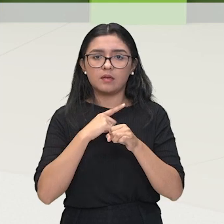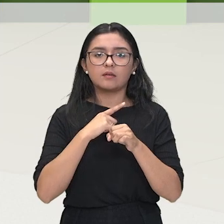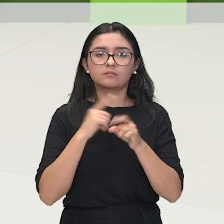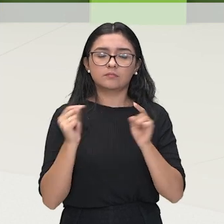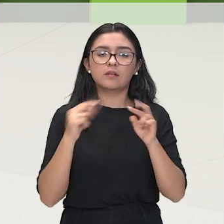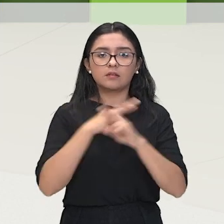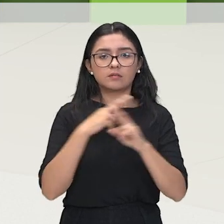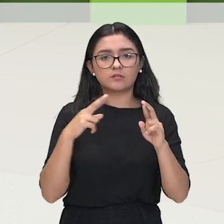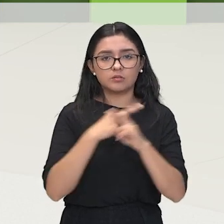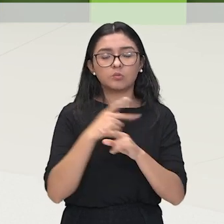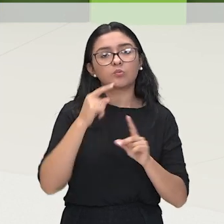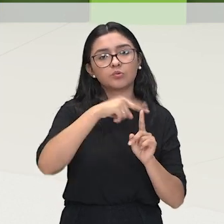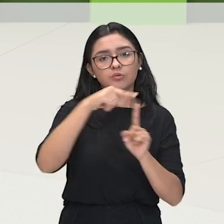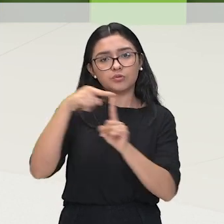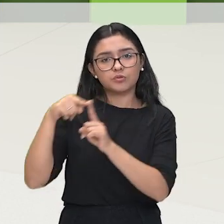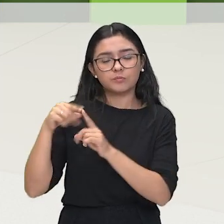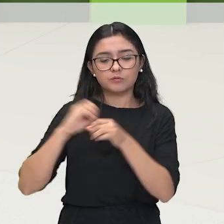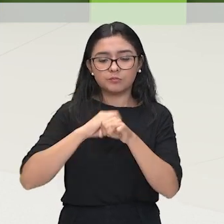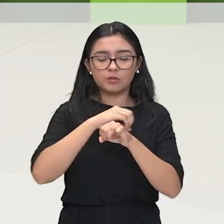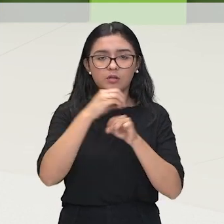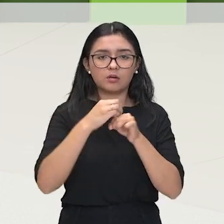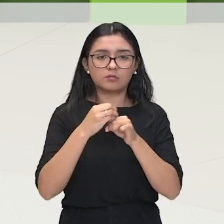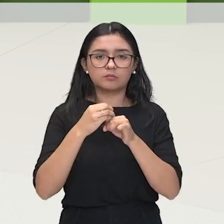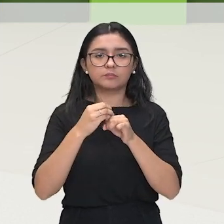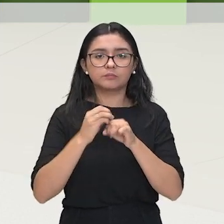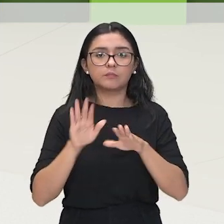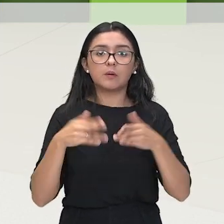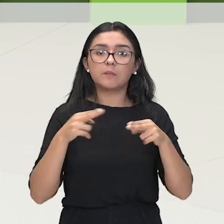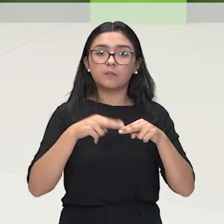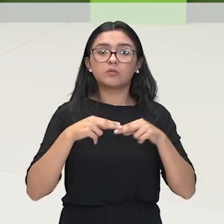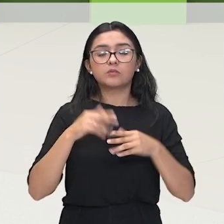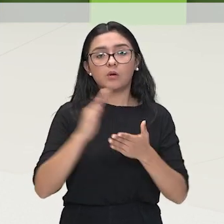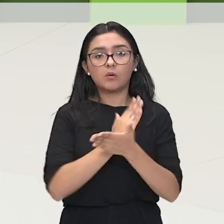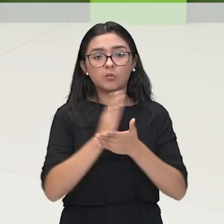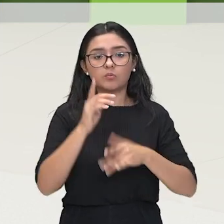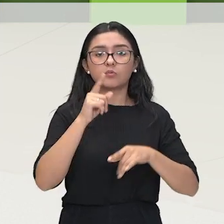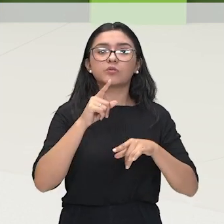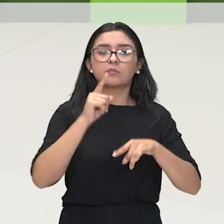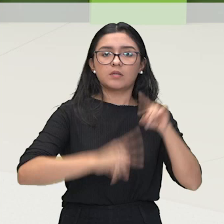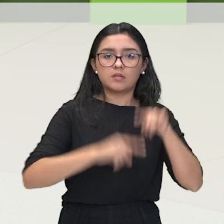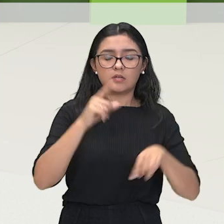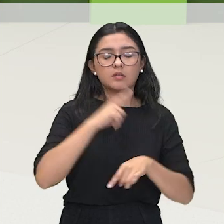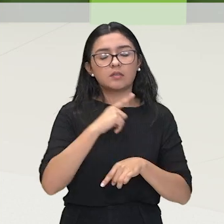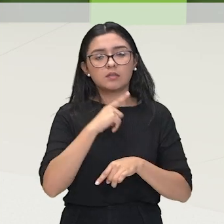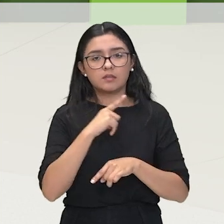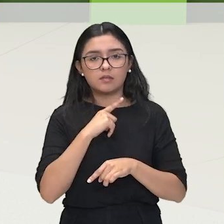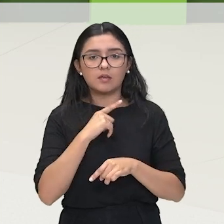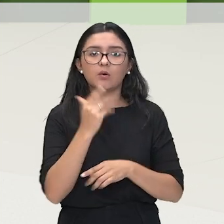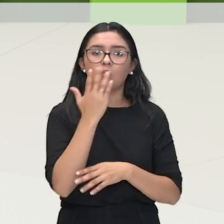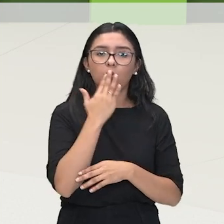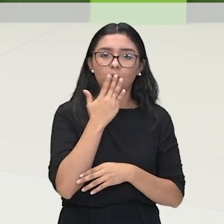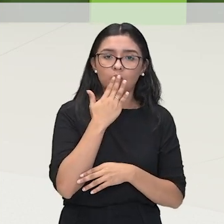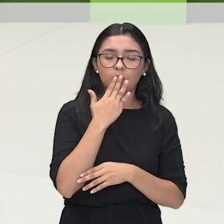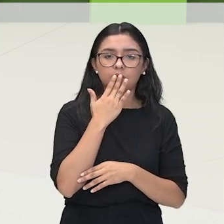é exatamente por isso que alguns objetos têm uma cor, outros objetos têm outras cores. Lembrem sempre,